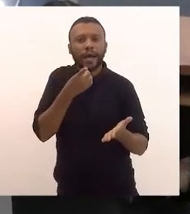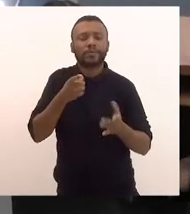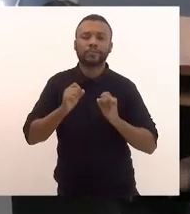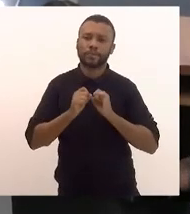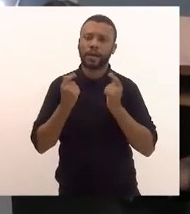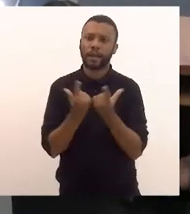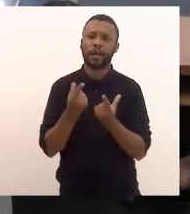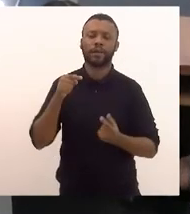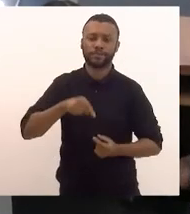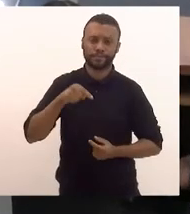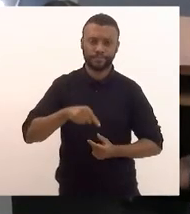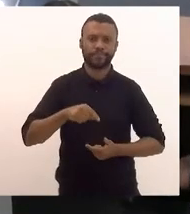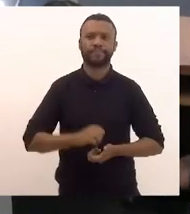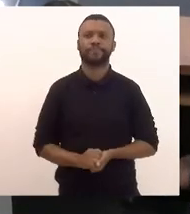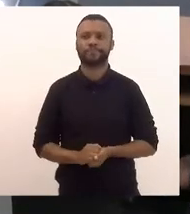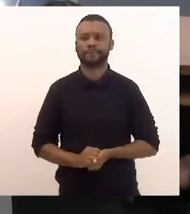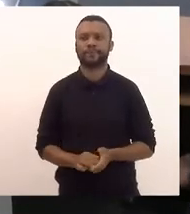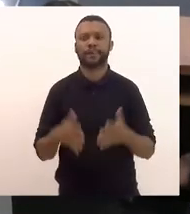desta casa